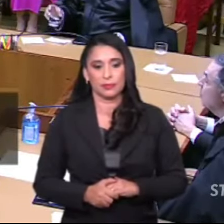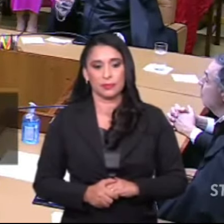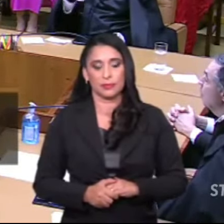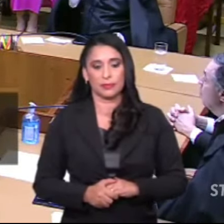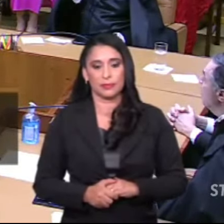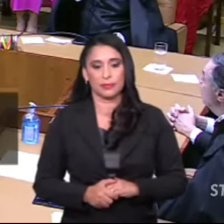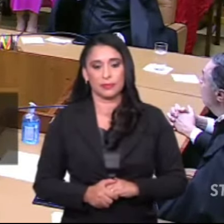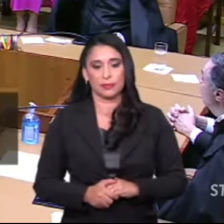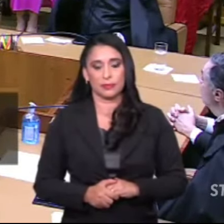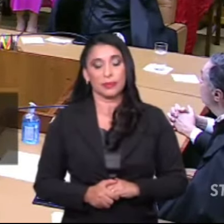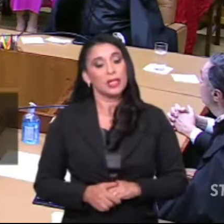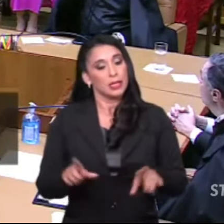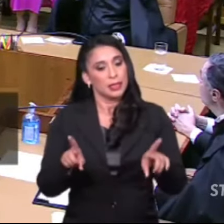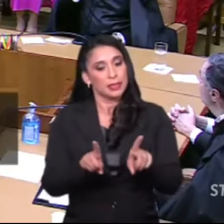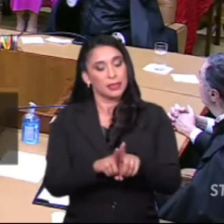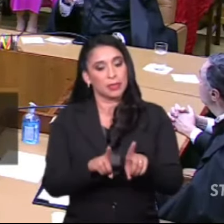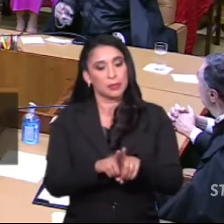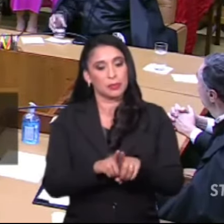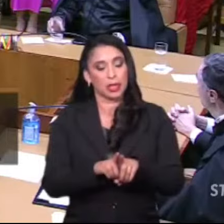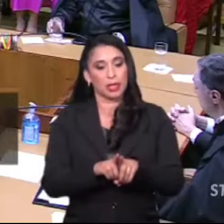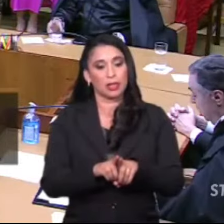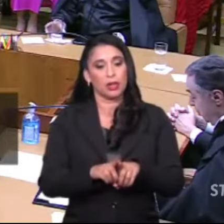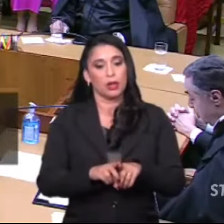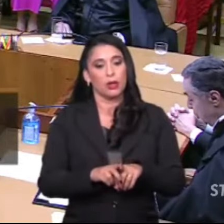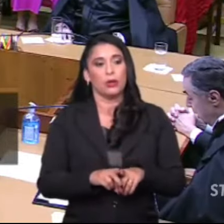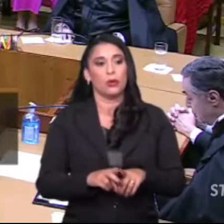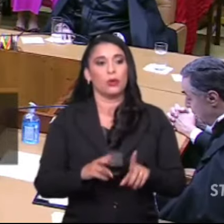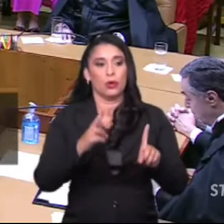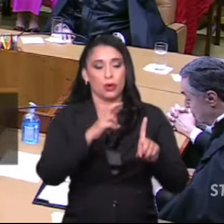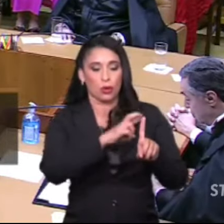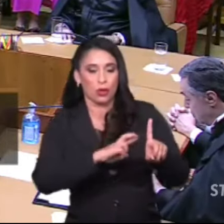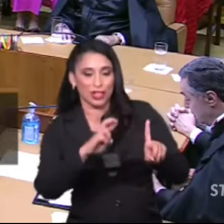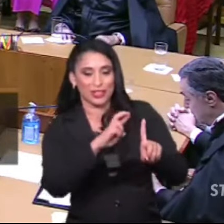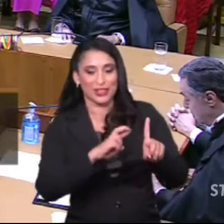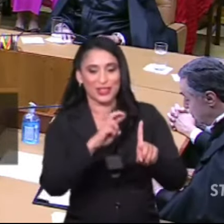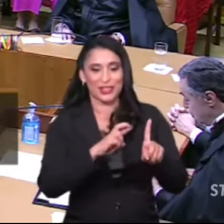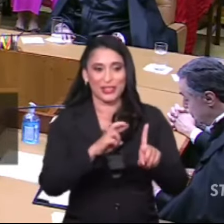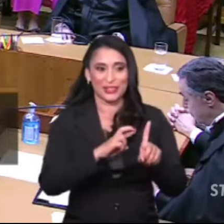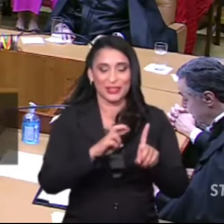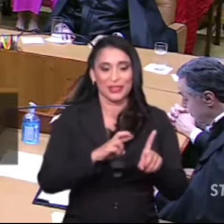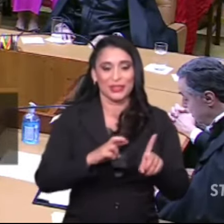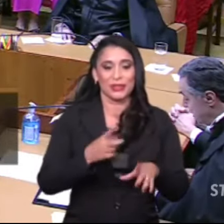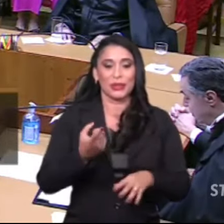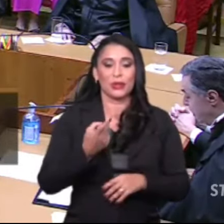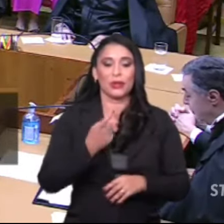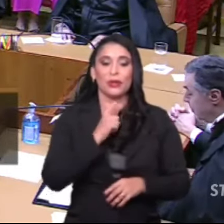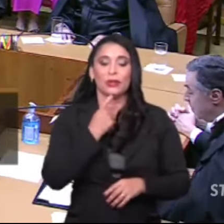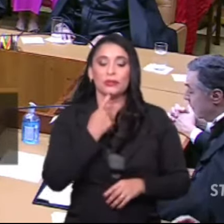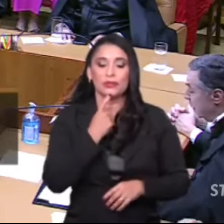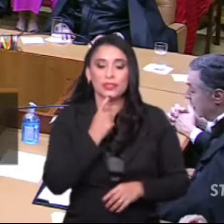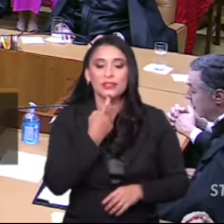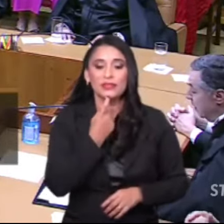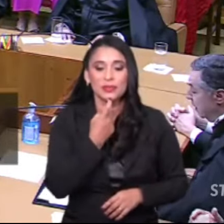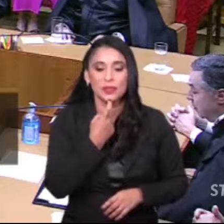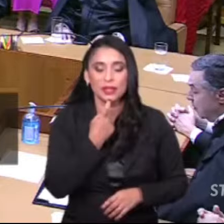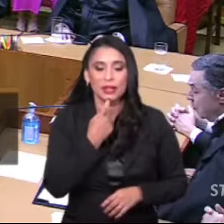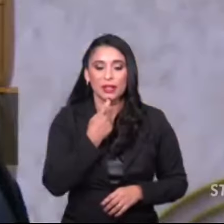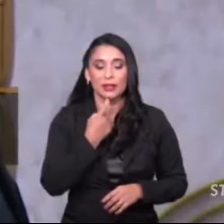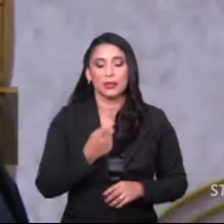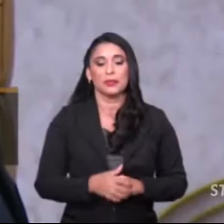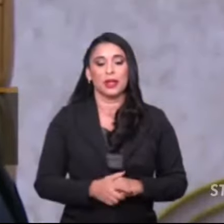Scheib. Cumprimento também o senhor Corregedor-Geral, Corregedor Nacional de Justiça, ministro Luiz Felipe Salomão, e